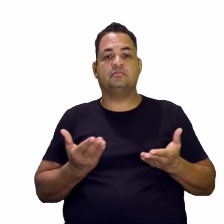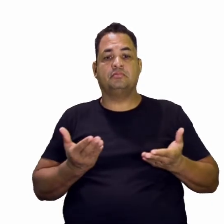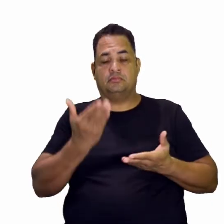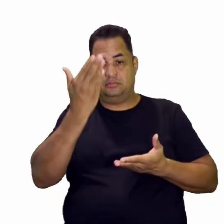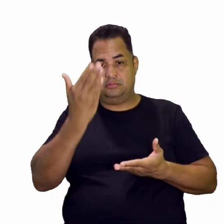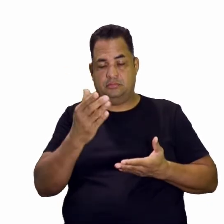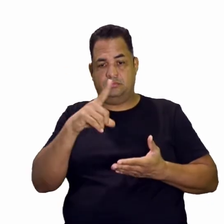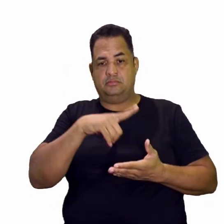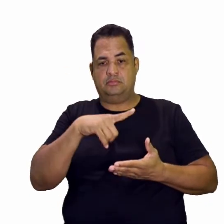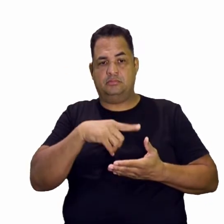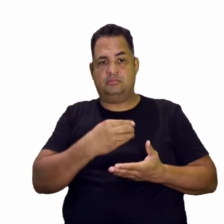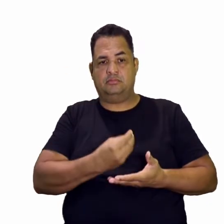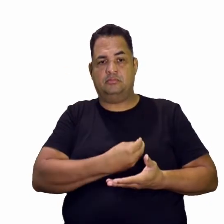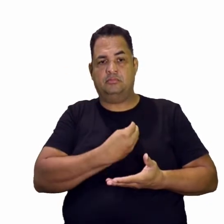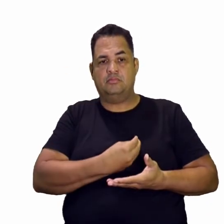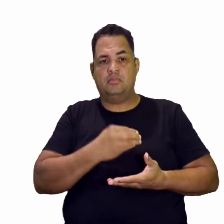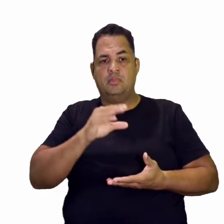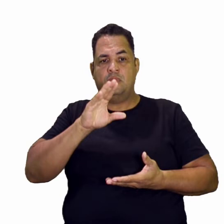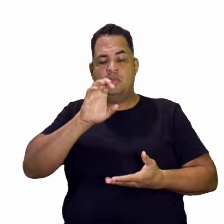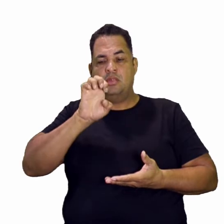encontrar organismos